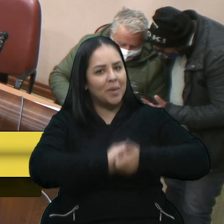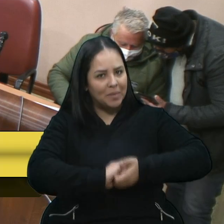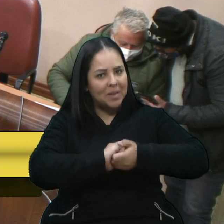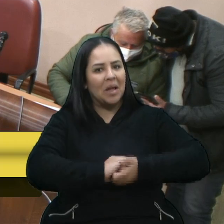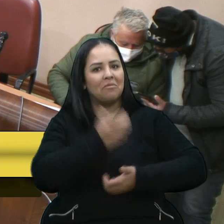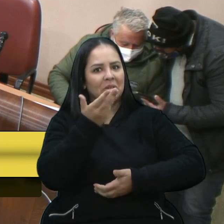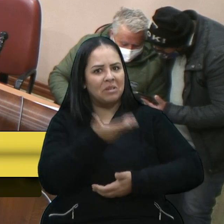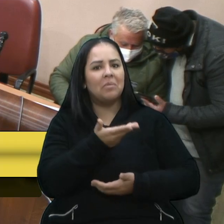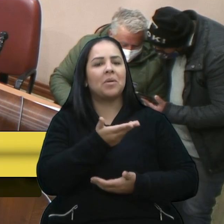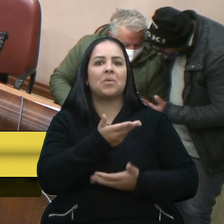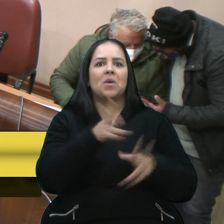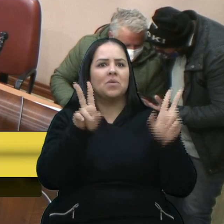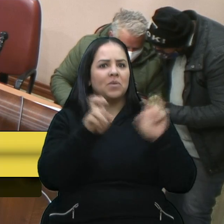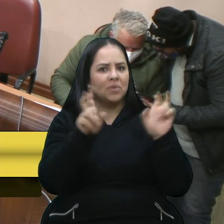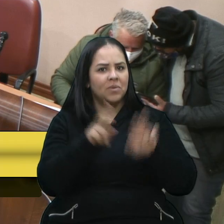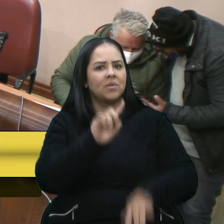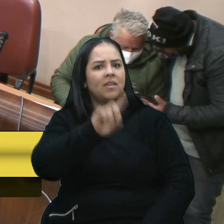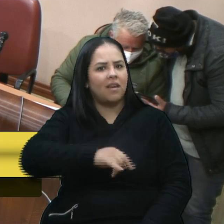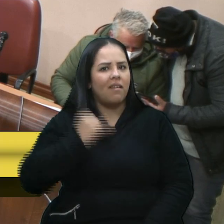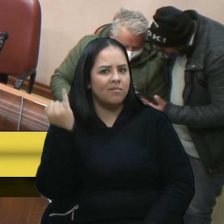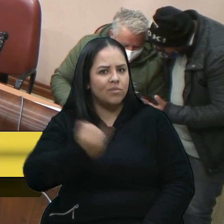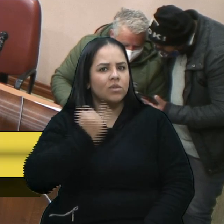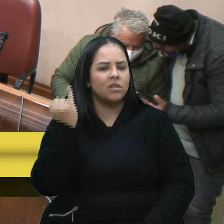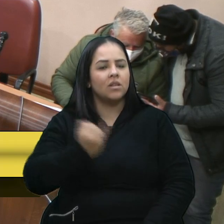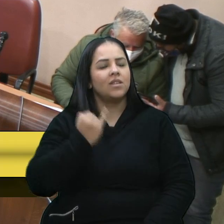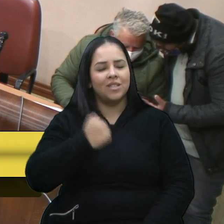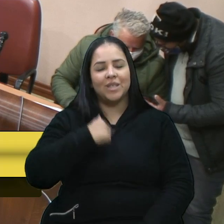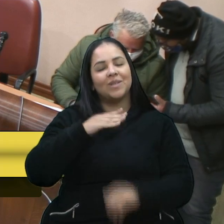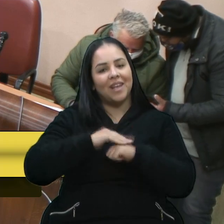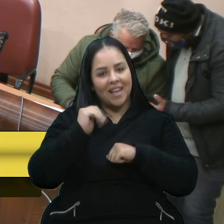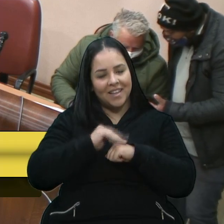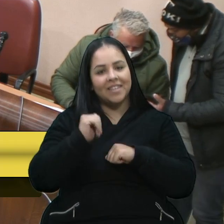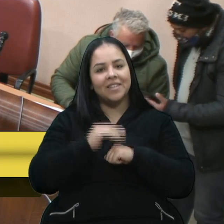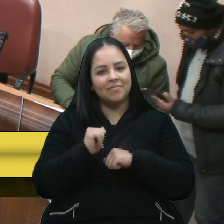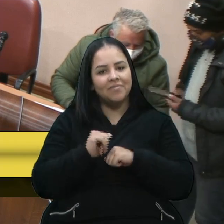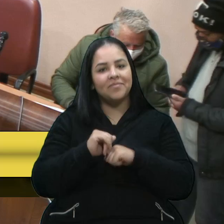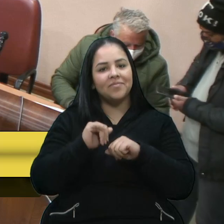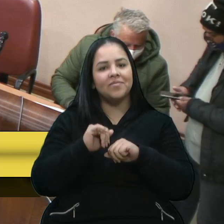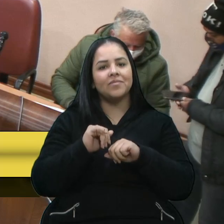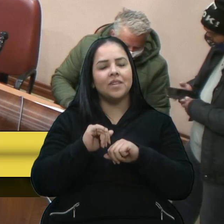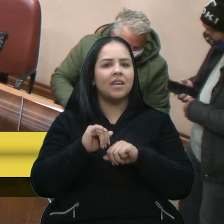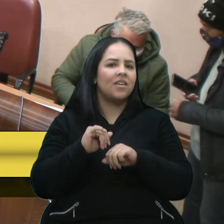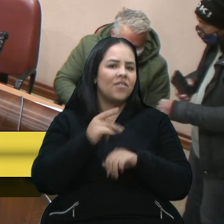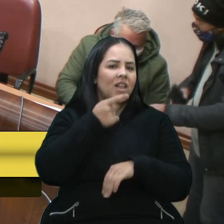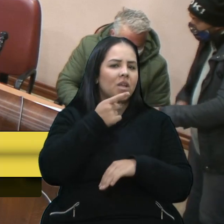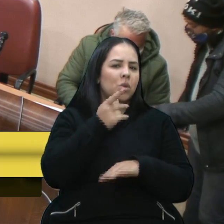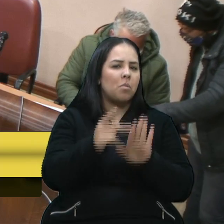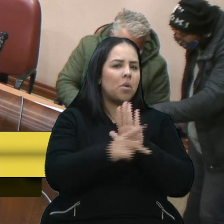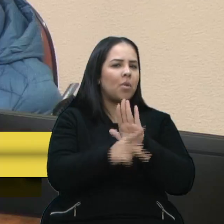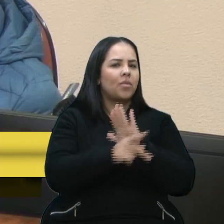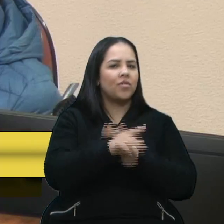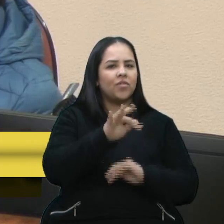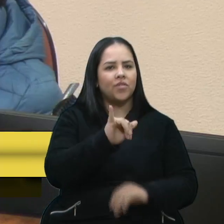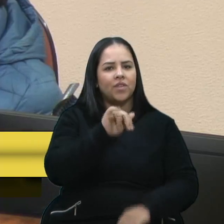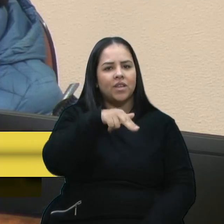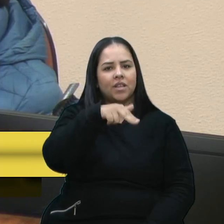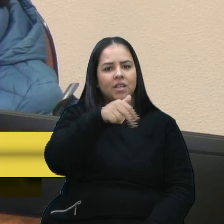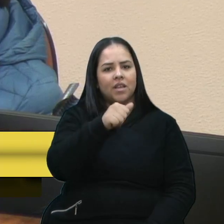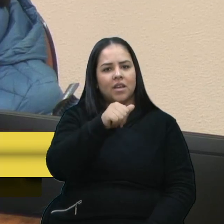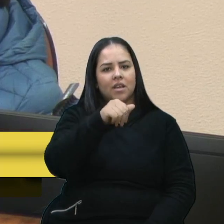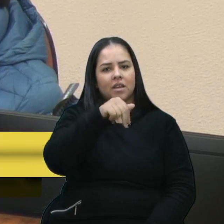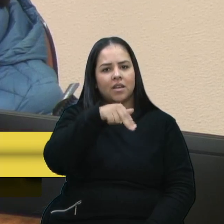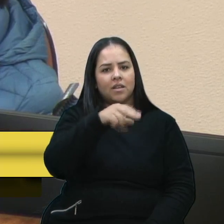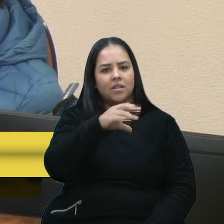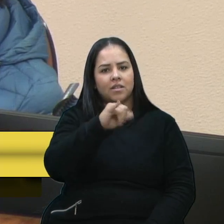É um tema que tenho muito apreço e muito carinho também. E com relação específica ao Financiarte, né? Nós passamos por um período tenebroso com relação